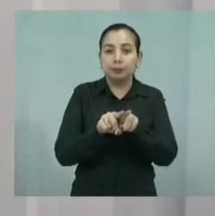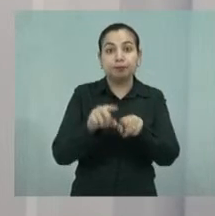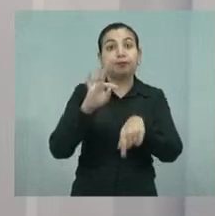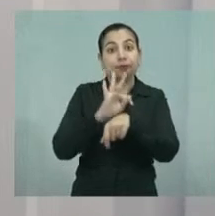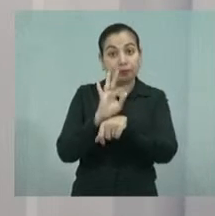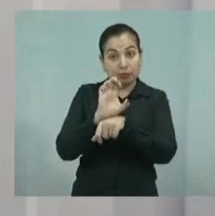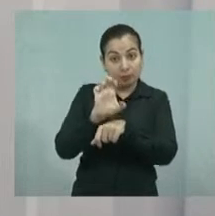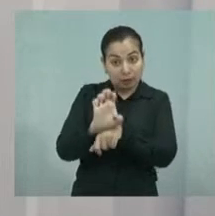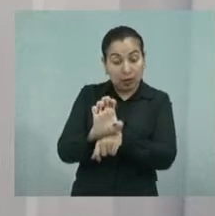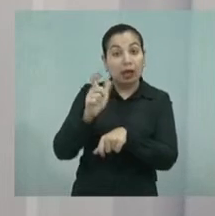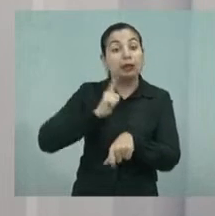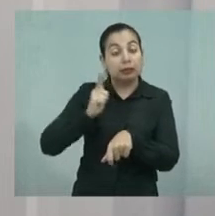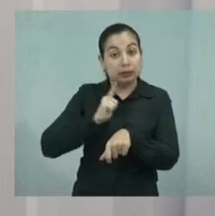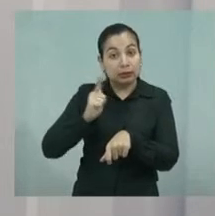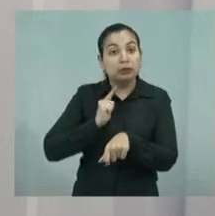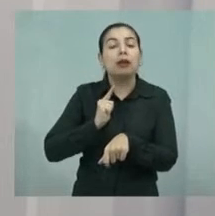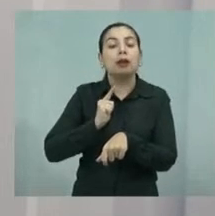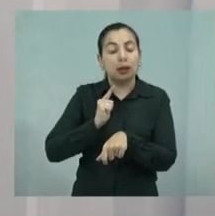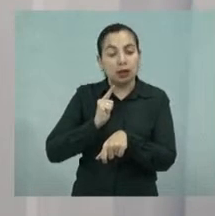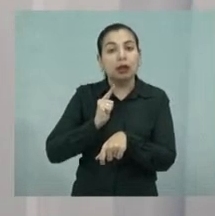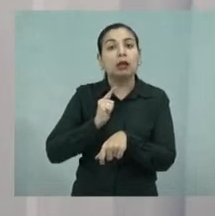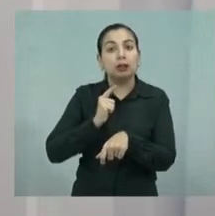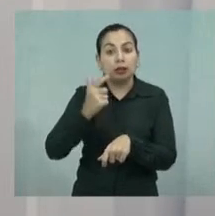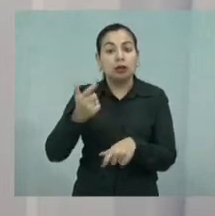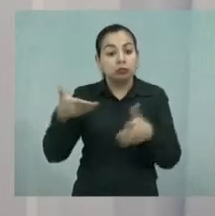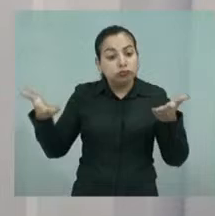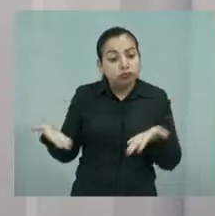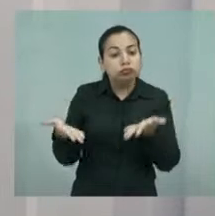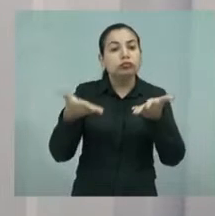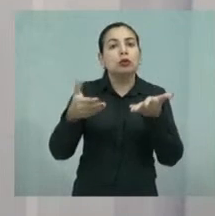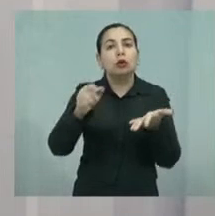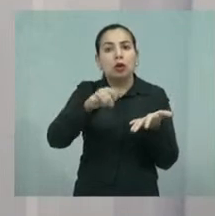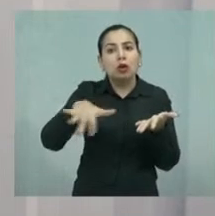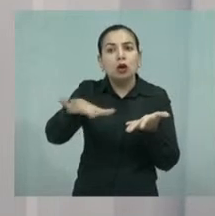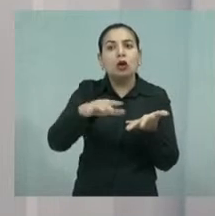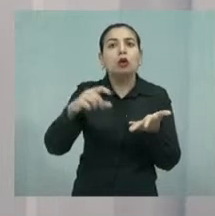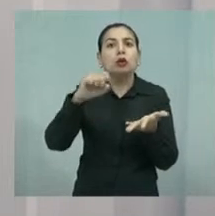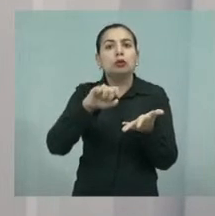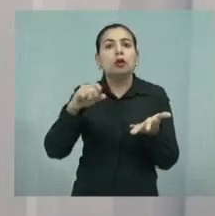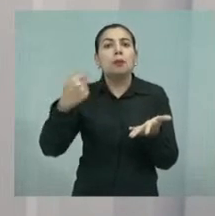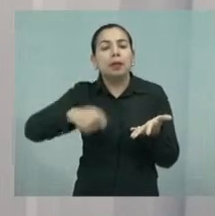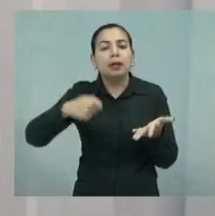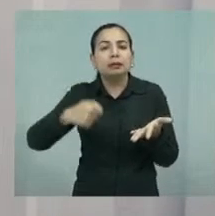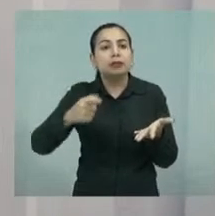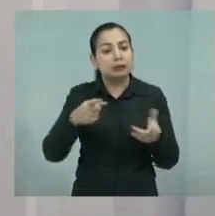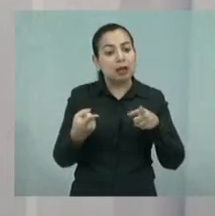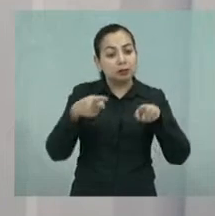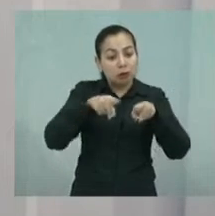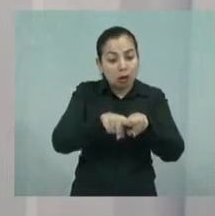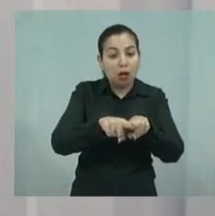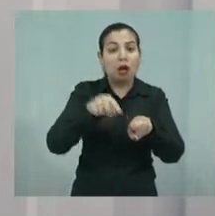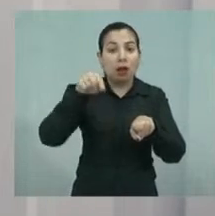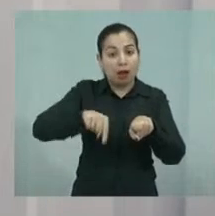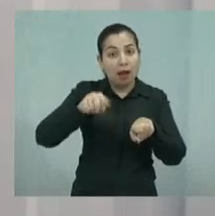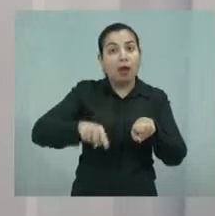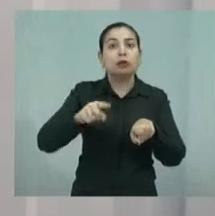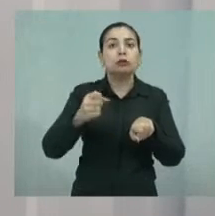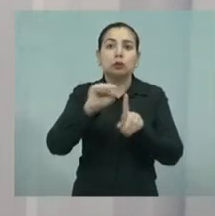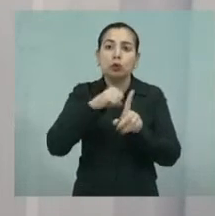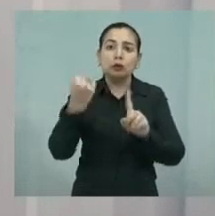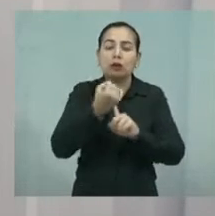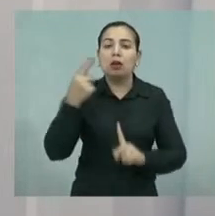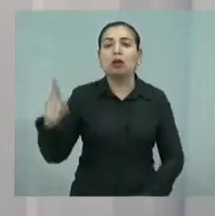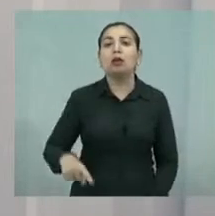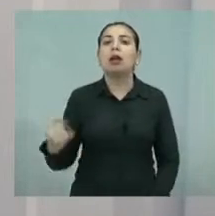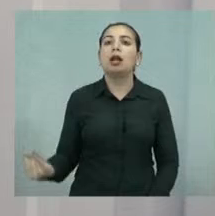Contas do Estado vem investindo nesse segmento por entender que o parceiro sociedade é um parceiro